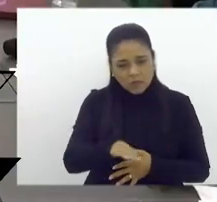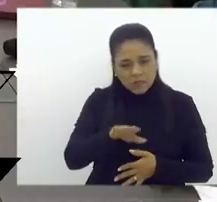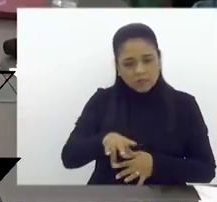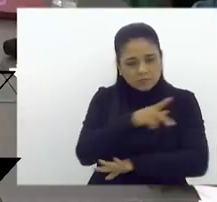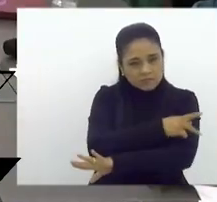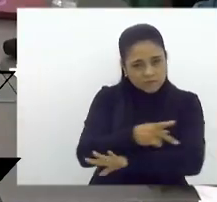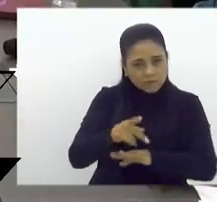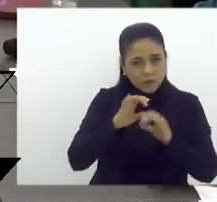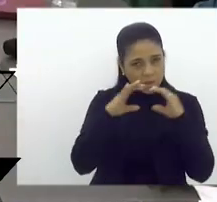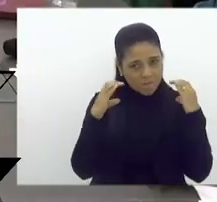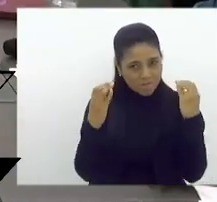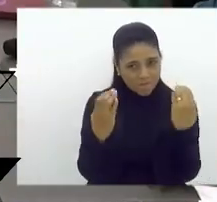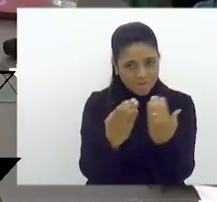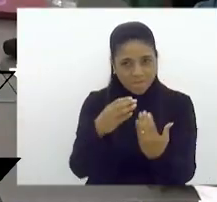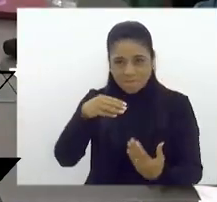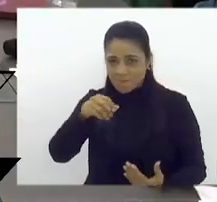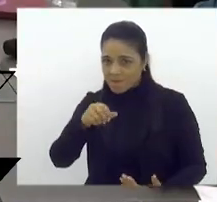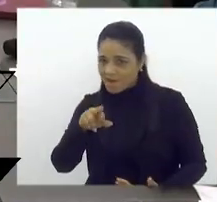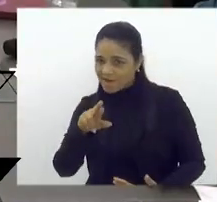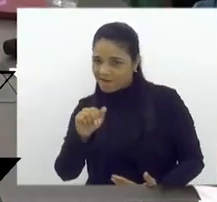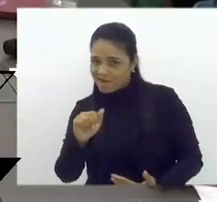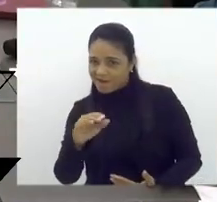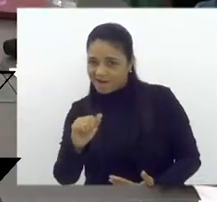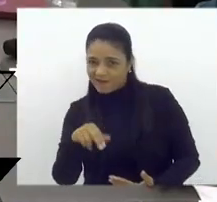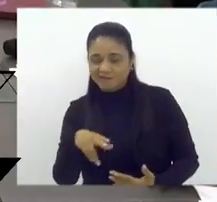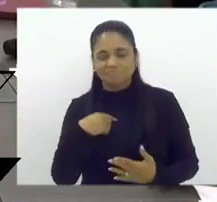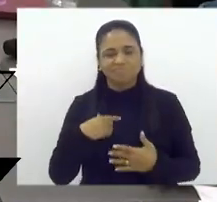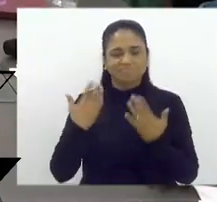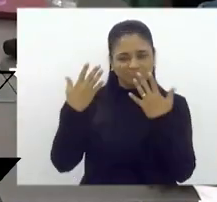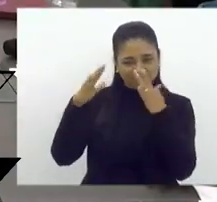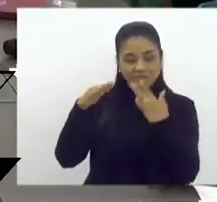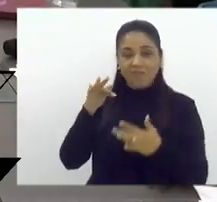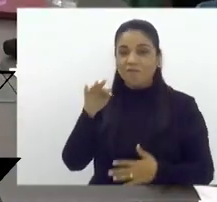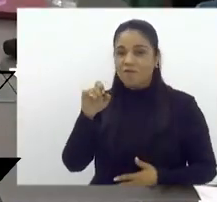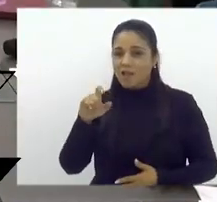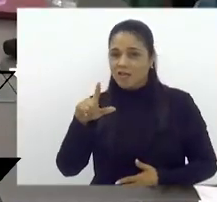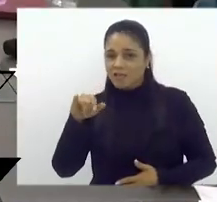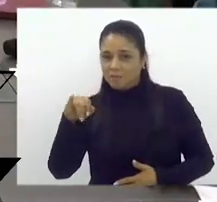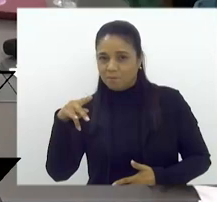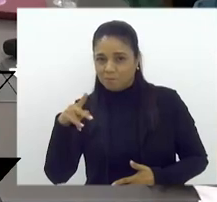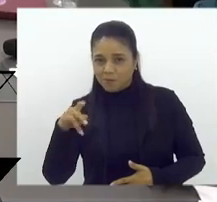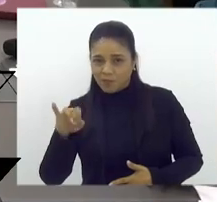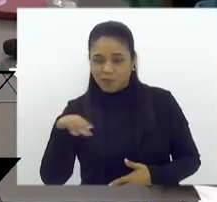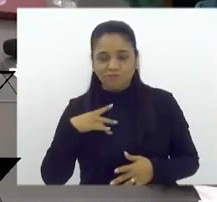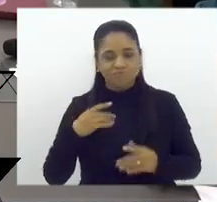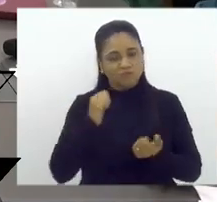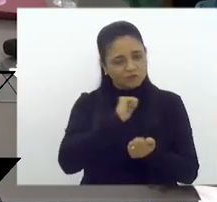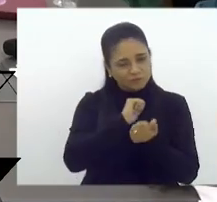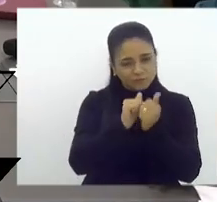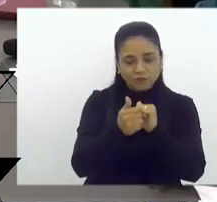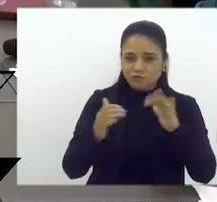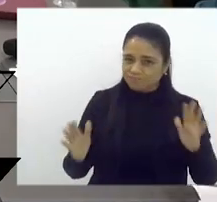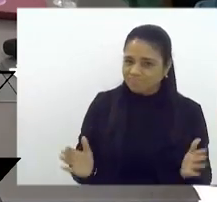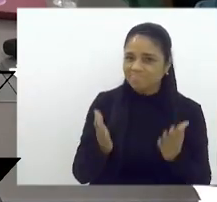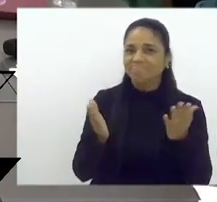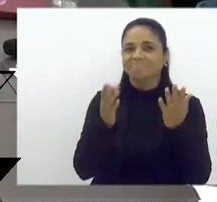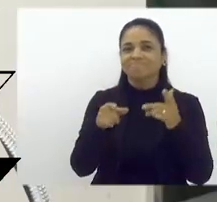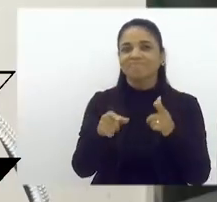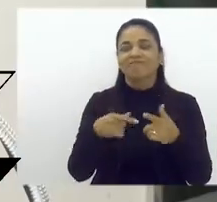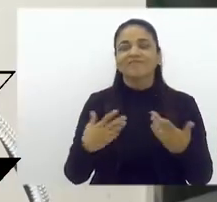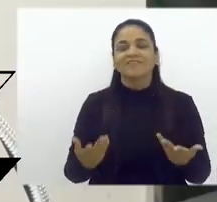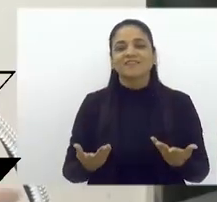Muito bom. Parabéns, deputado Filipinho Raves, grande esportista, incentivador do esporte. E agradeço a Vossa